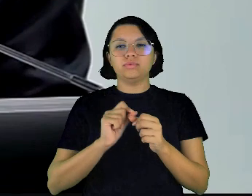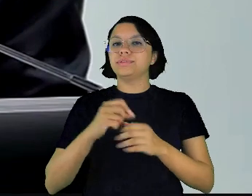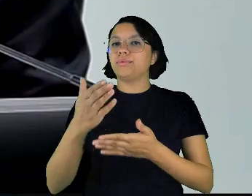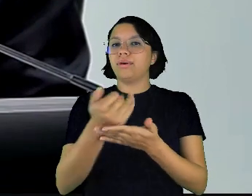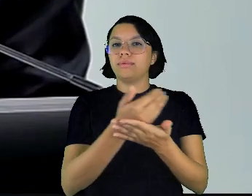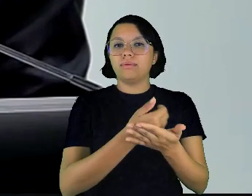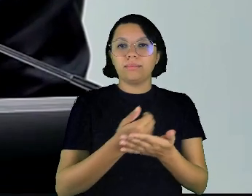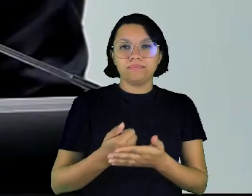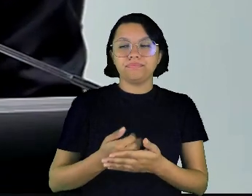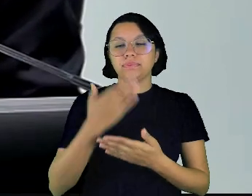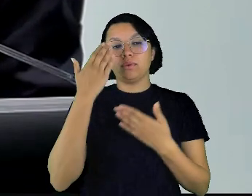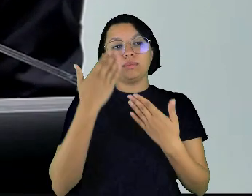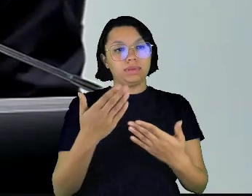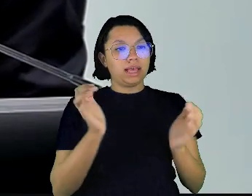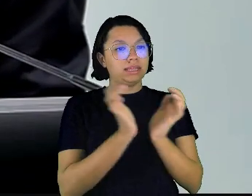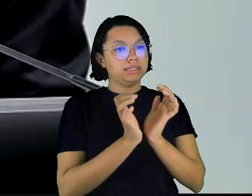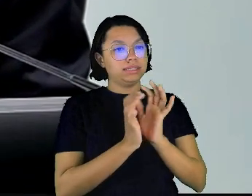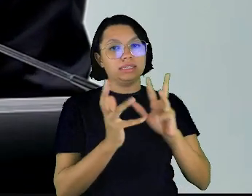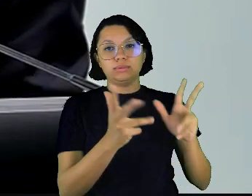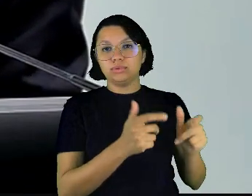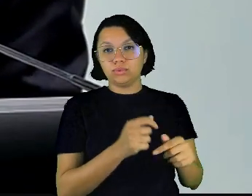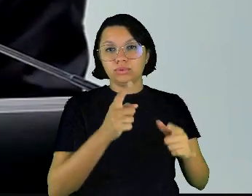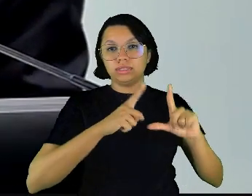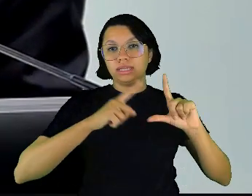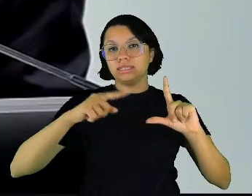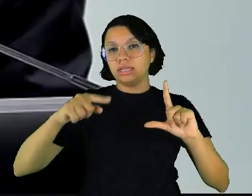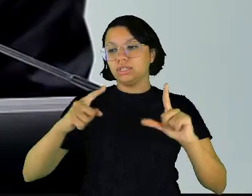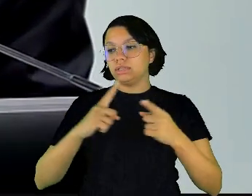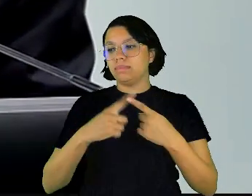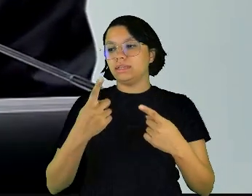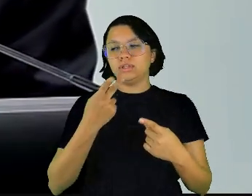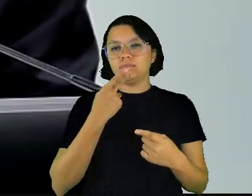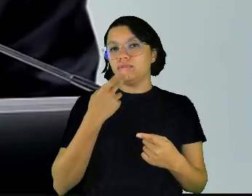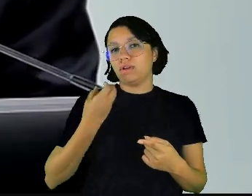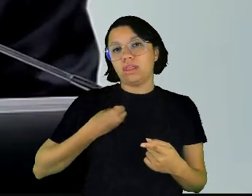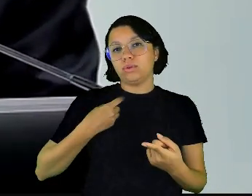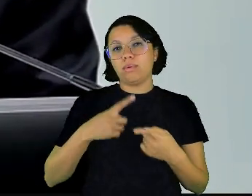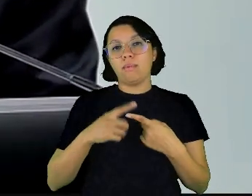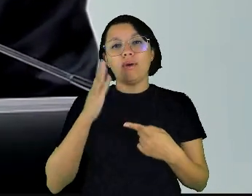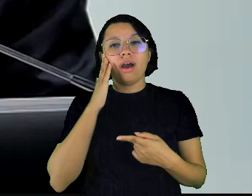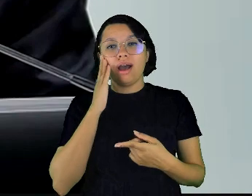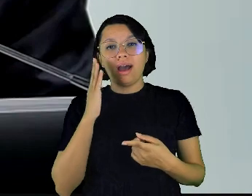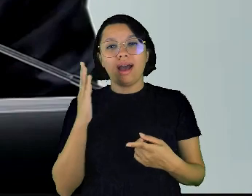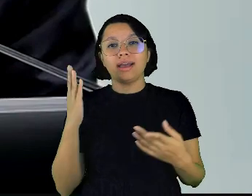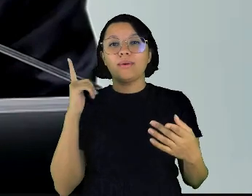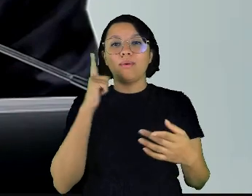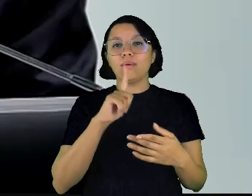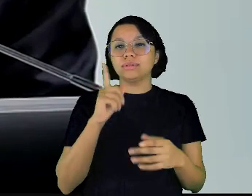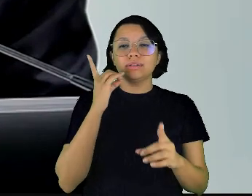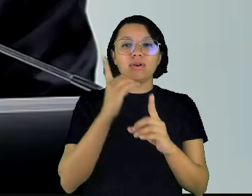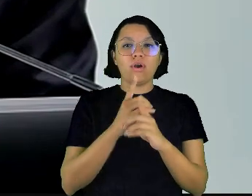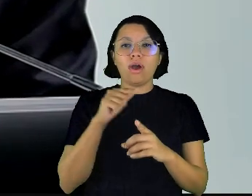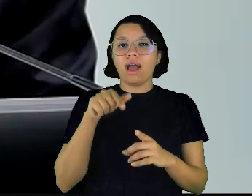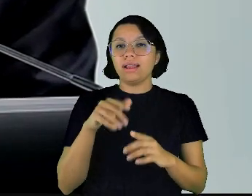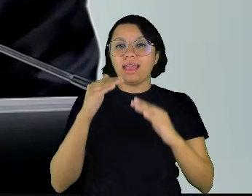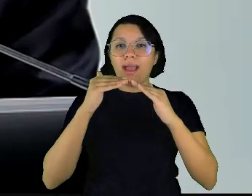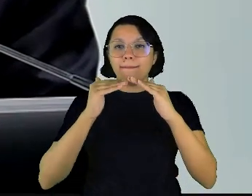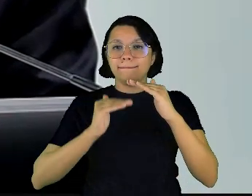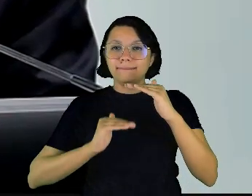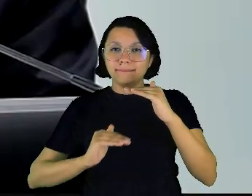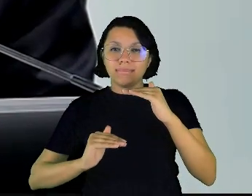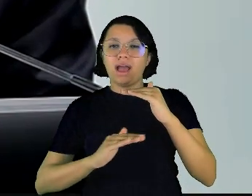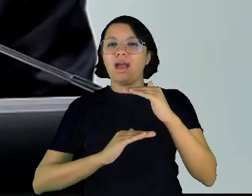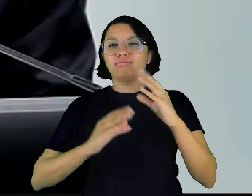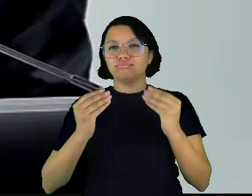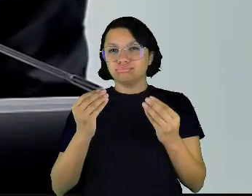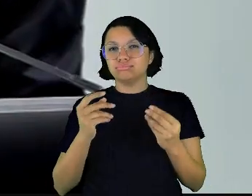ao Paulo e à equipe lá da divisão de estatística, mas eu nem vou mencionar números, porque eu sei que o que eles conseguiram encontrar ali é muito abaixo, e eles mesmos